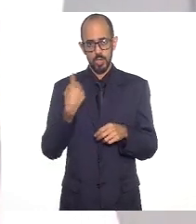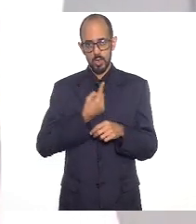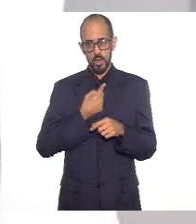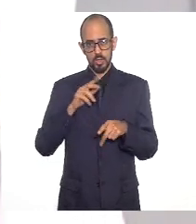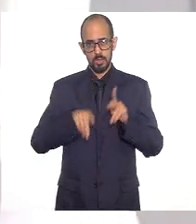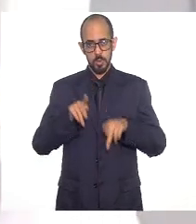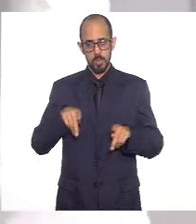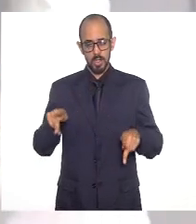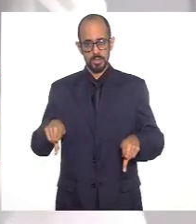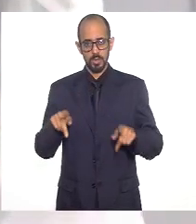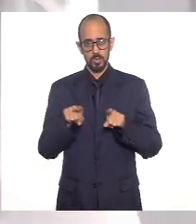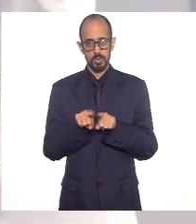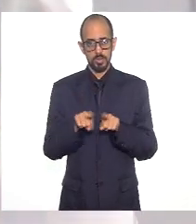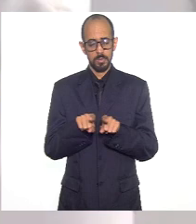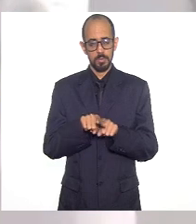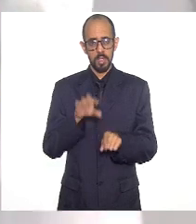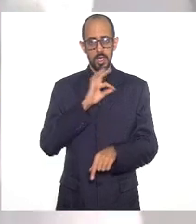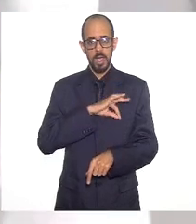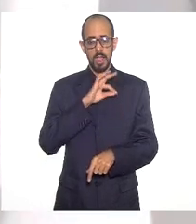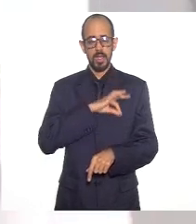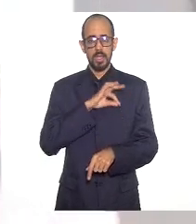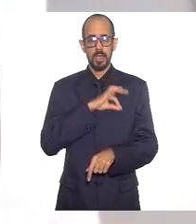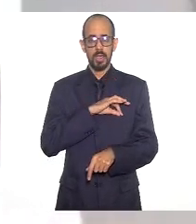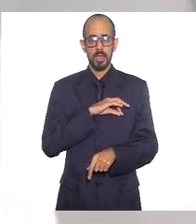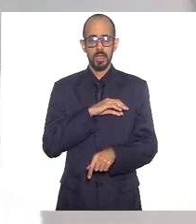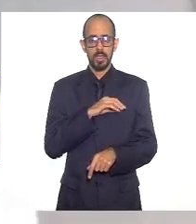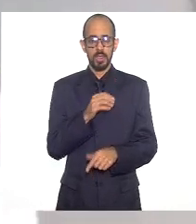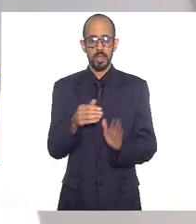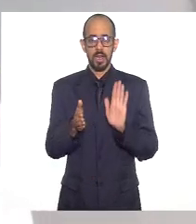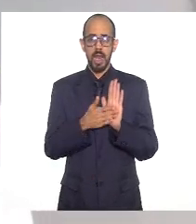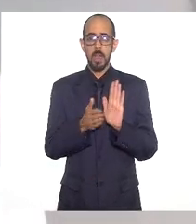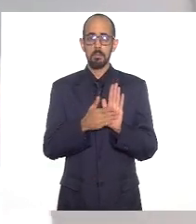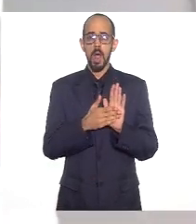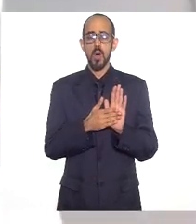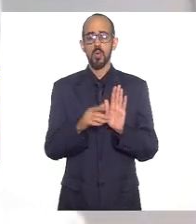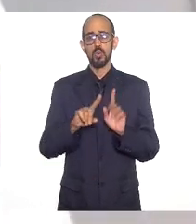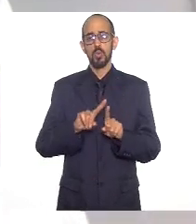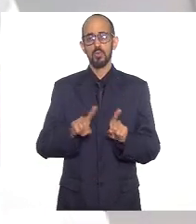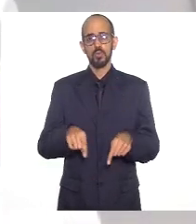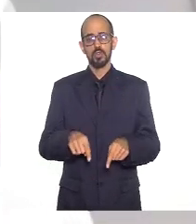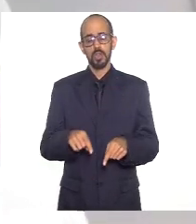população e também a renda na mão do trabalhador que faz a economia girar, né?